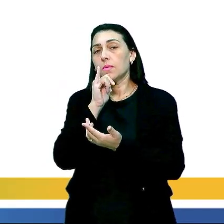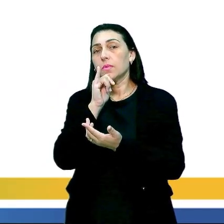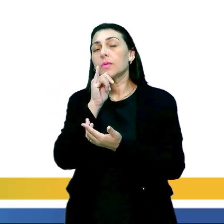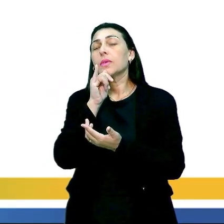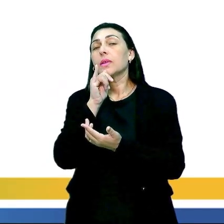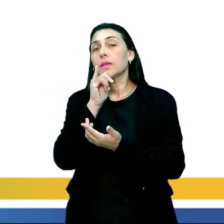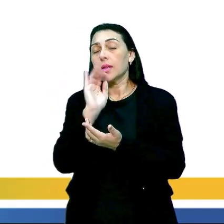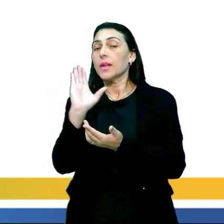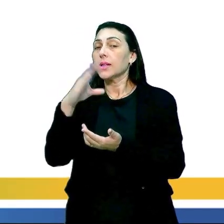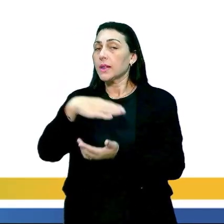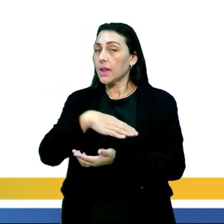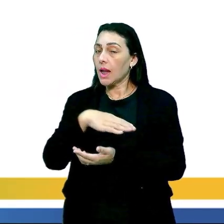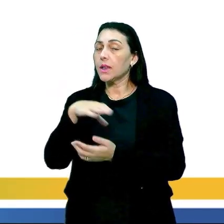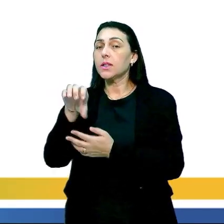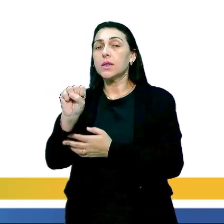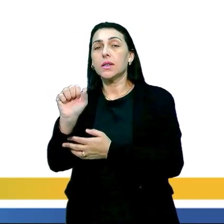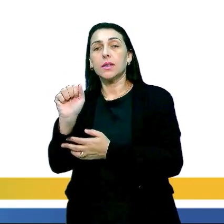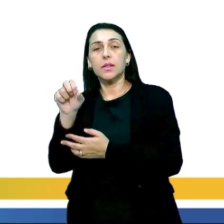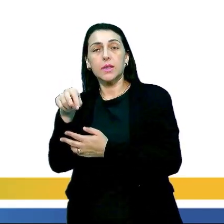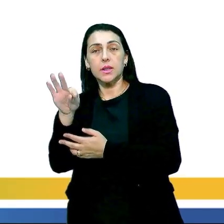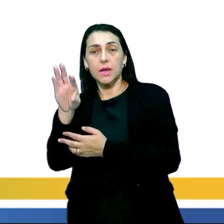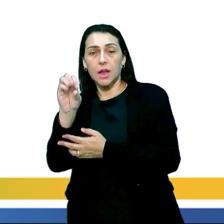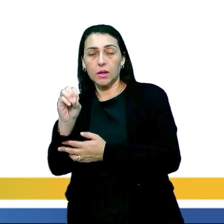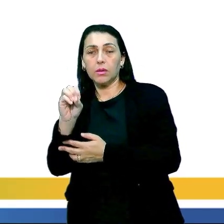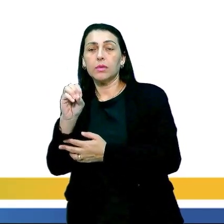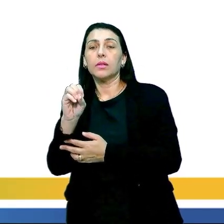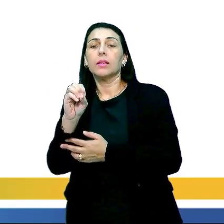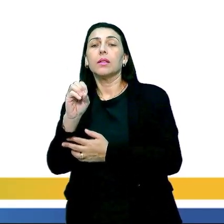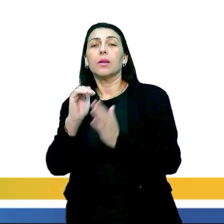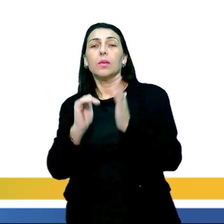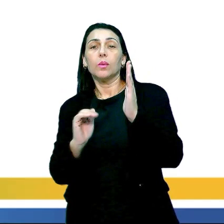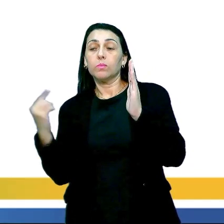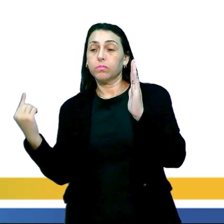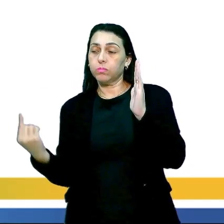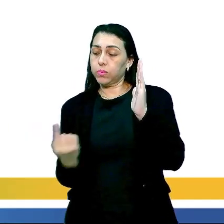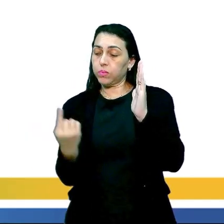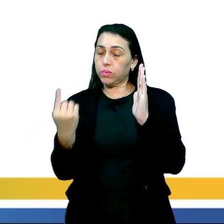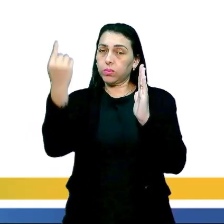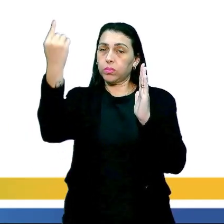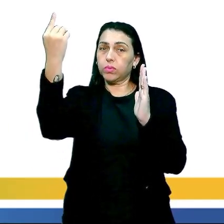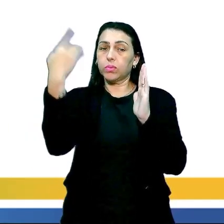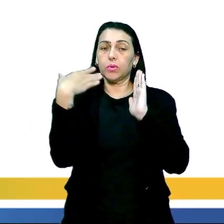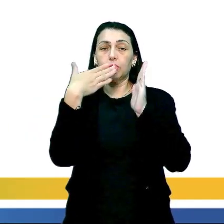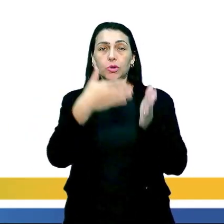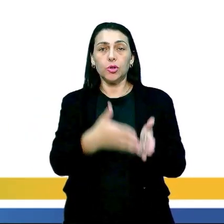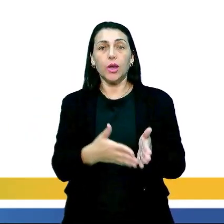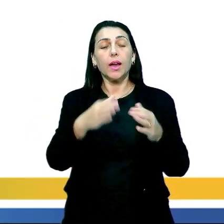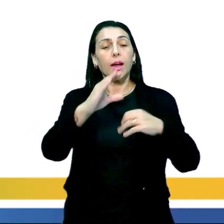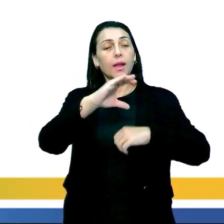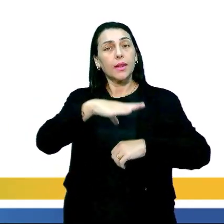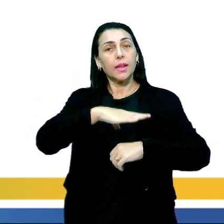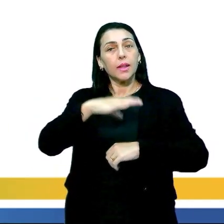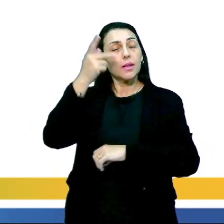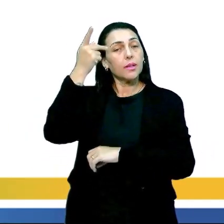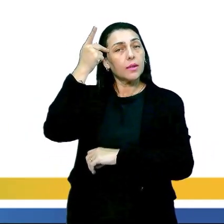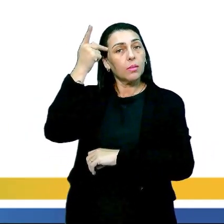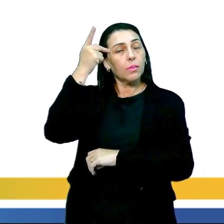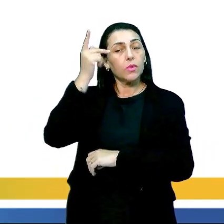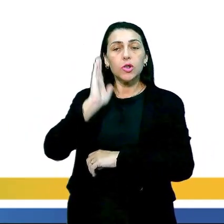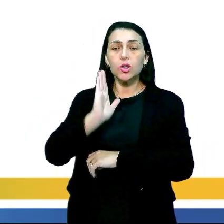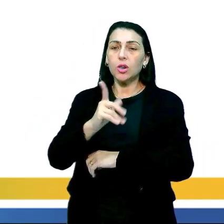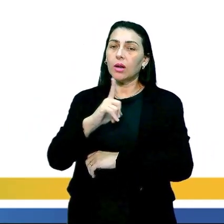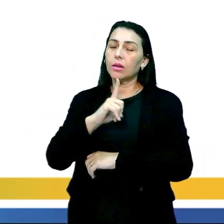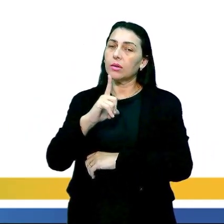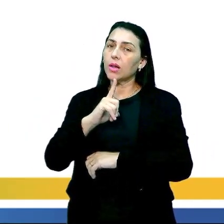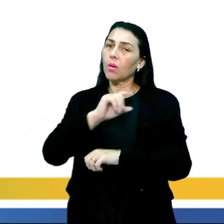essa é a cidade de Santos. Conforme a altitude aumenta, quando a gente chega, por exemplo, na cidade de São Paulo, a gente já